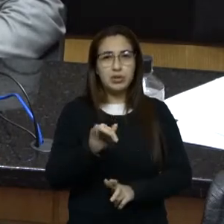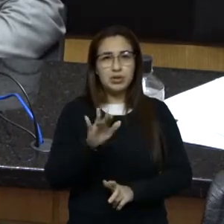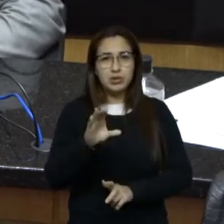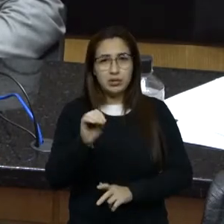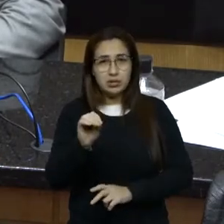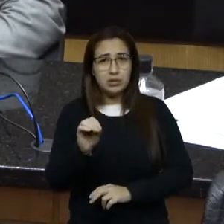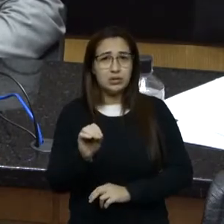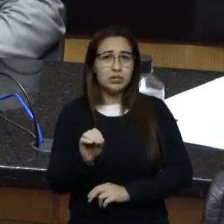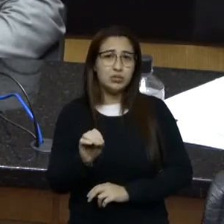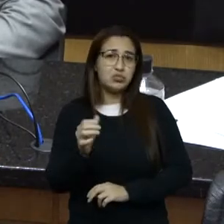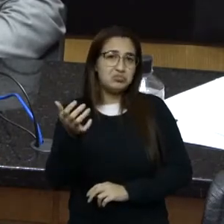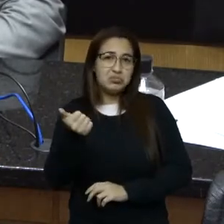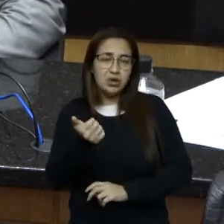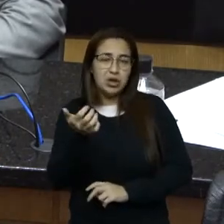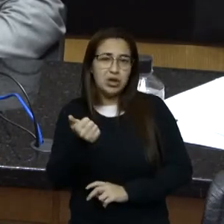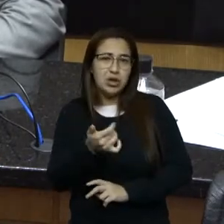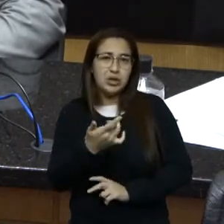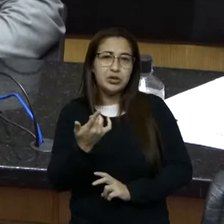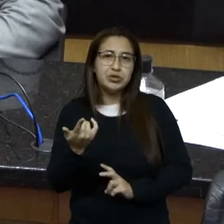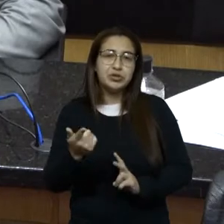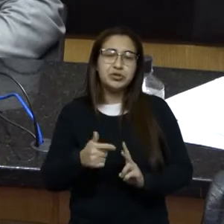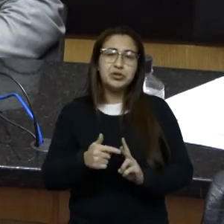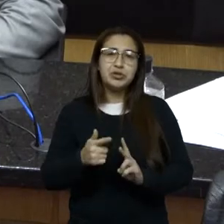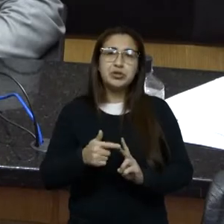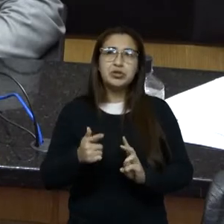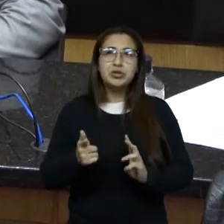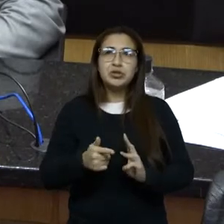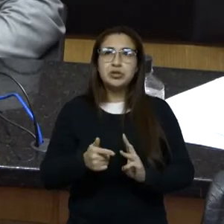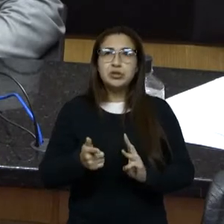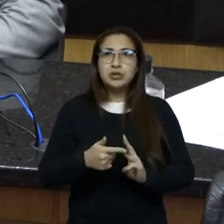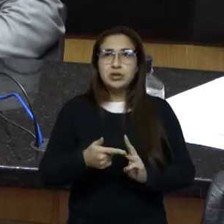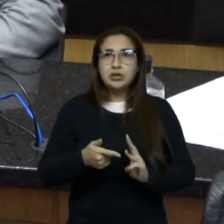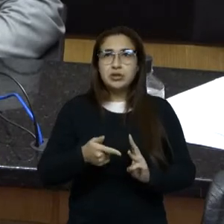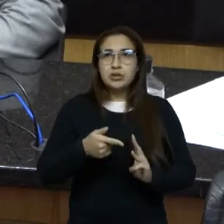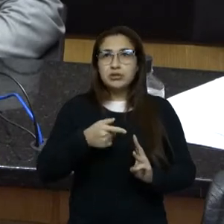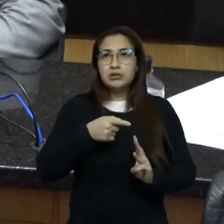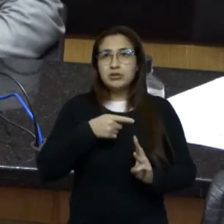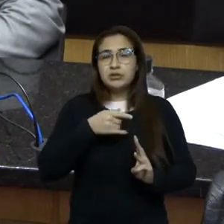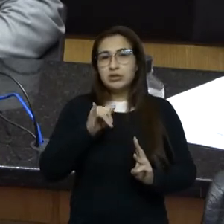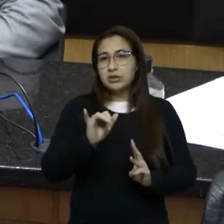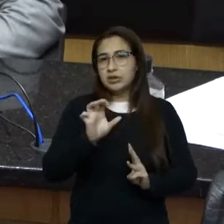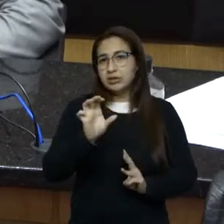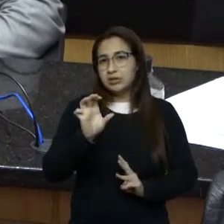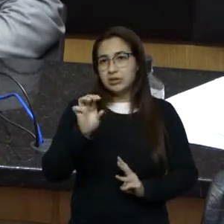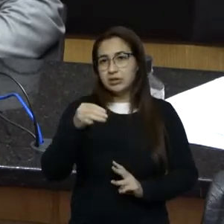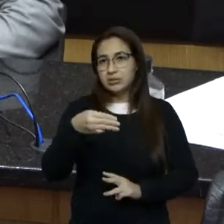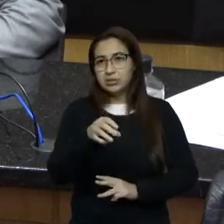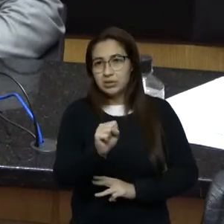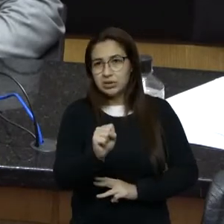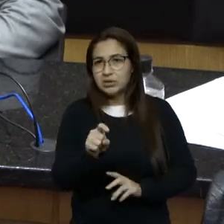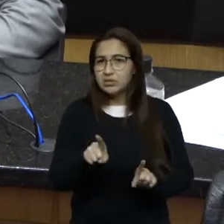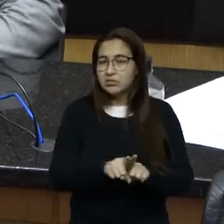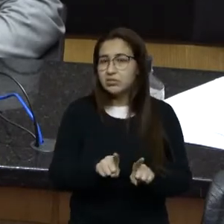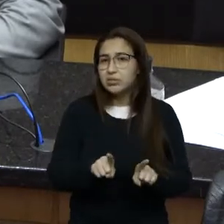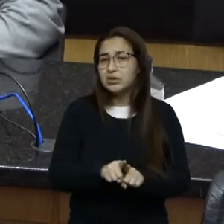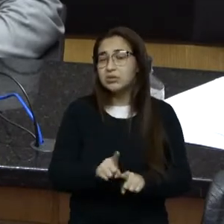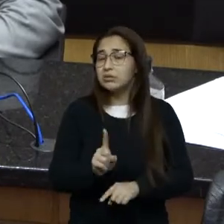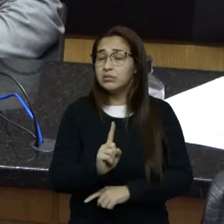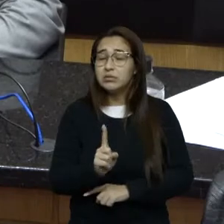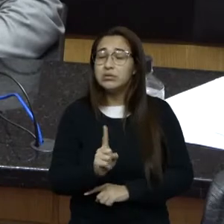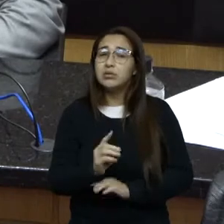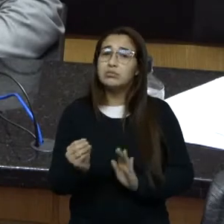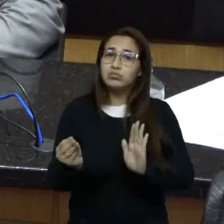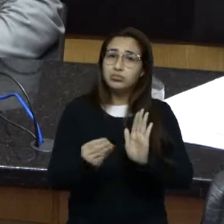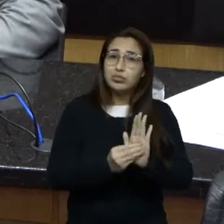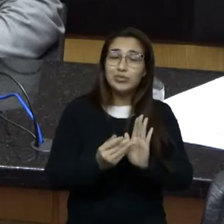não consta só a questão do leite não consta a sua questão do ICMS da alimentação Costa